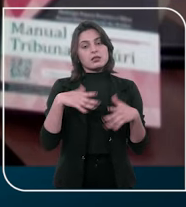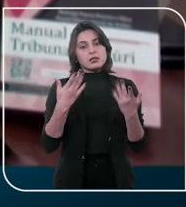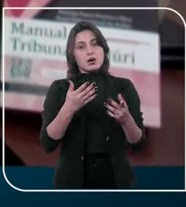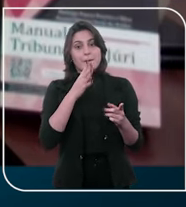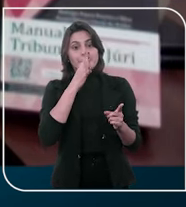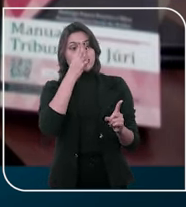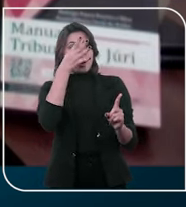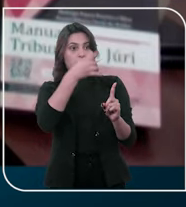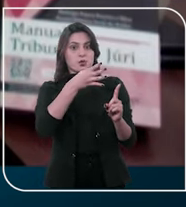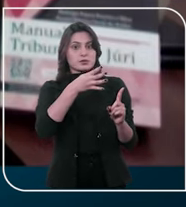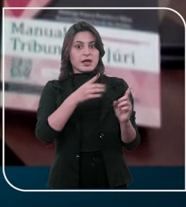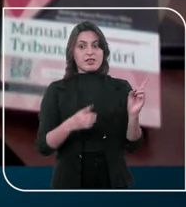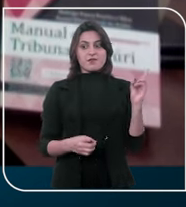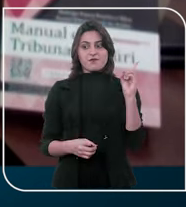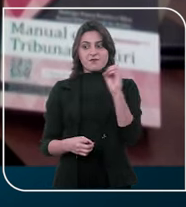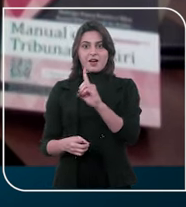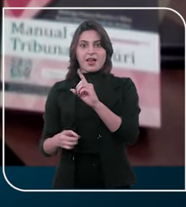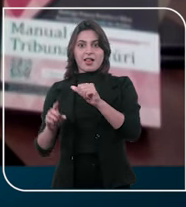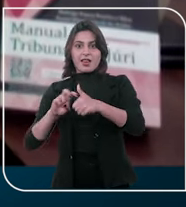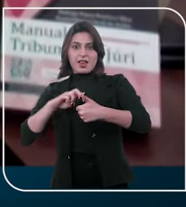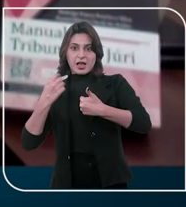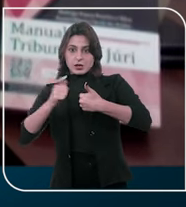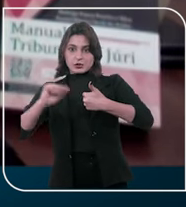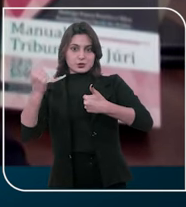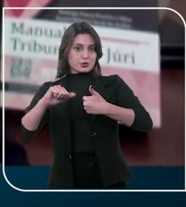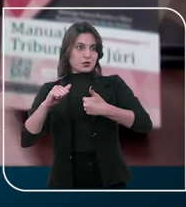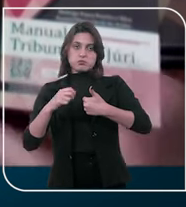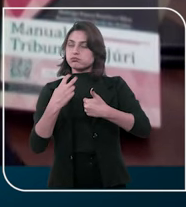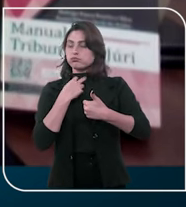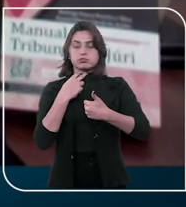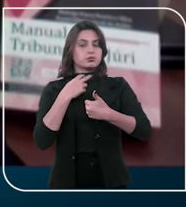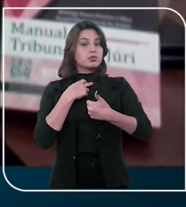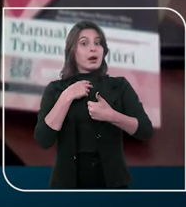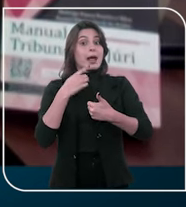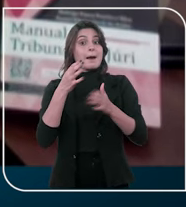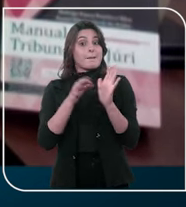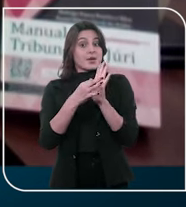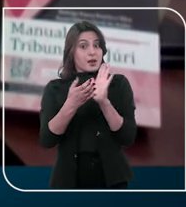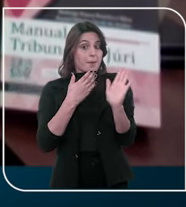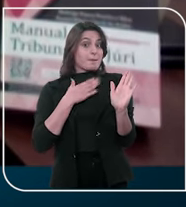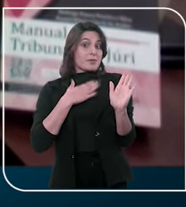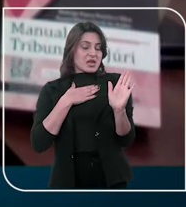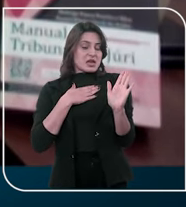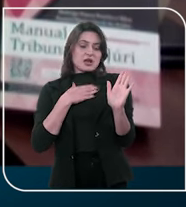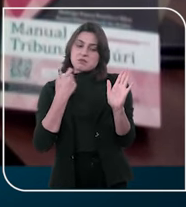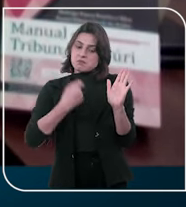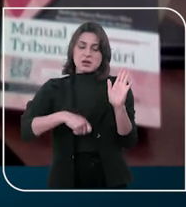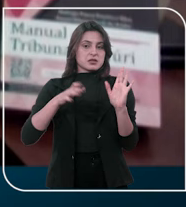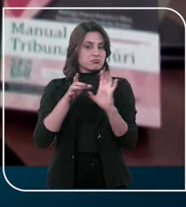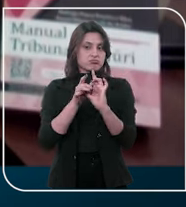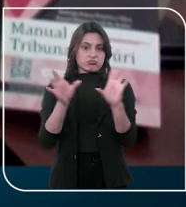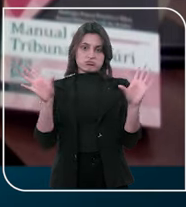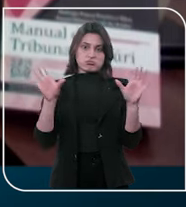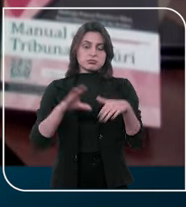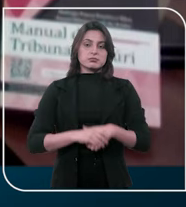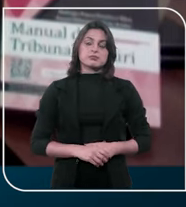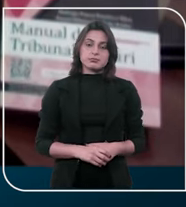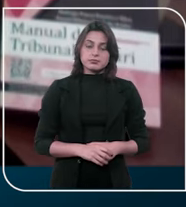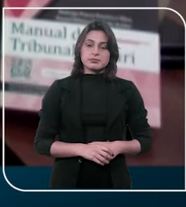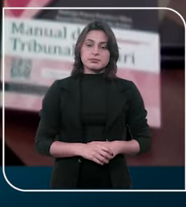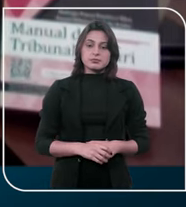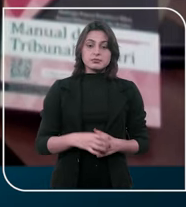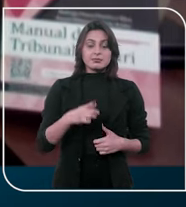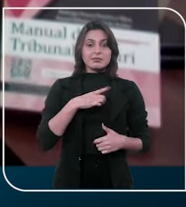absolvido, na minha opinião, ele deve ser absolvido. Tem alguns que defendem que deveria ser